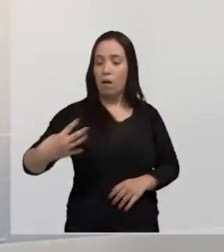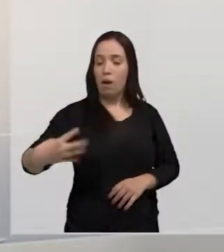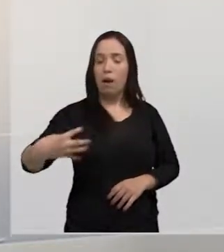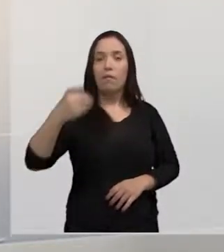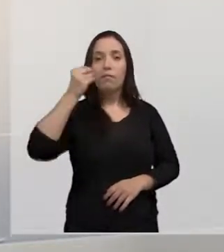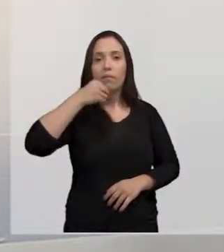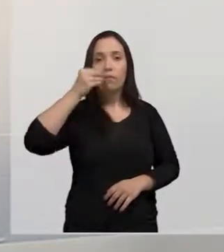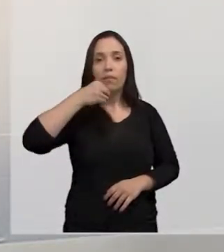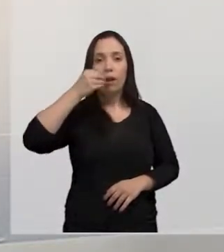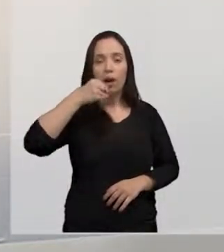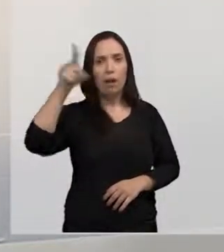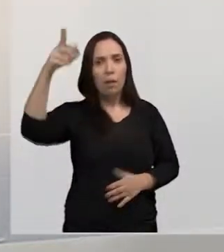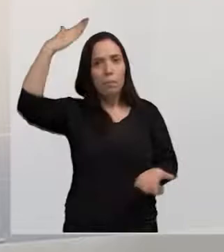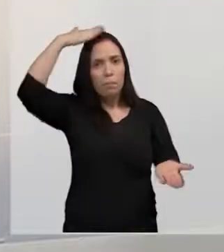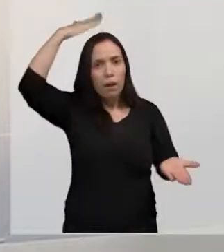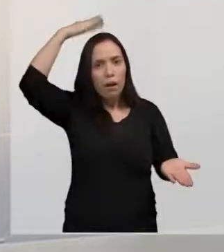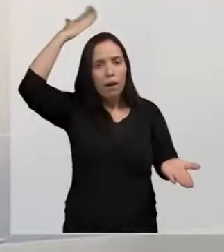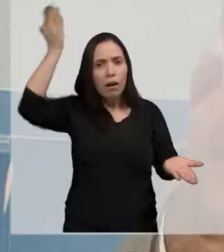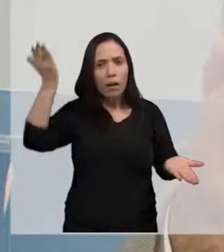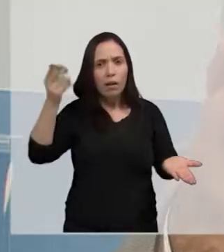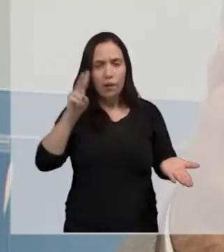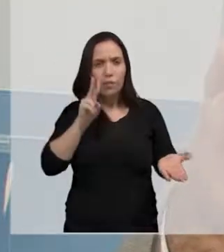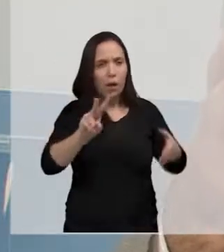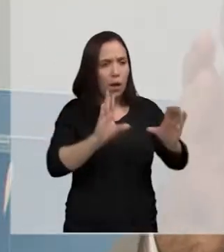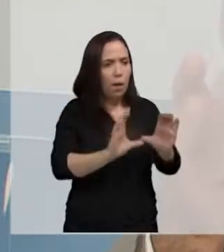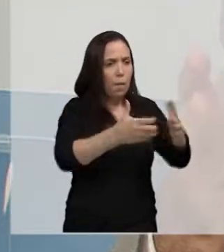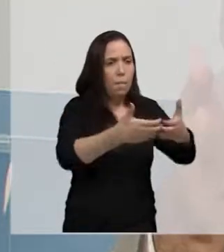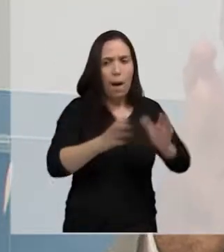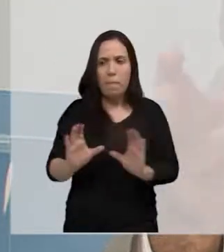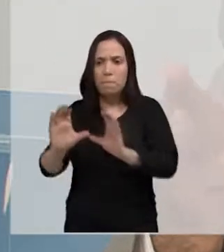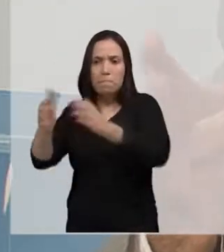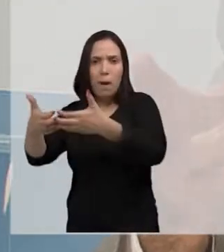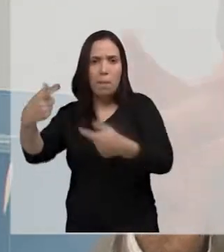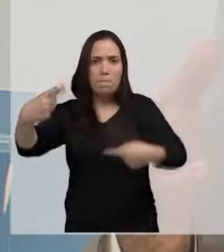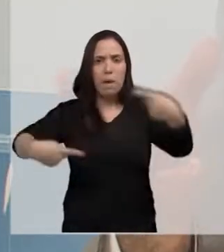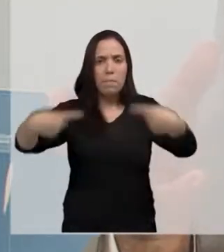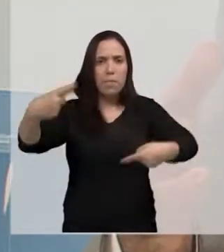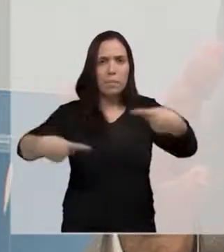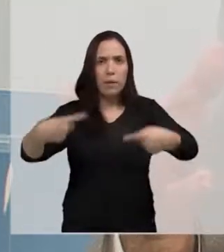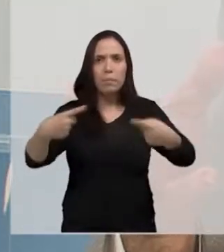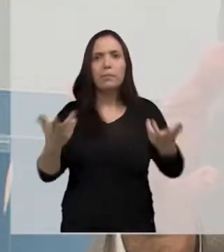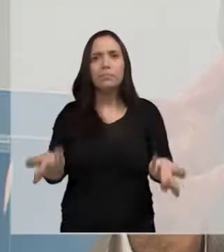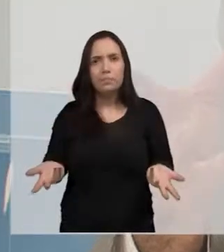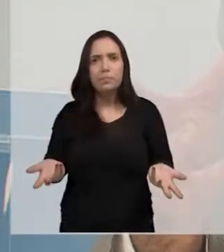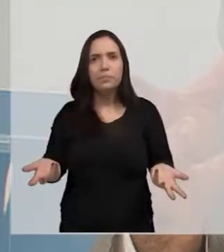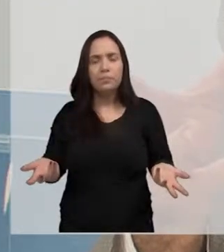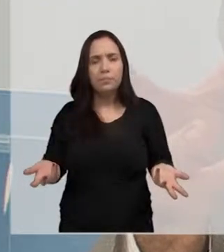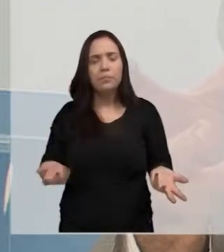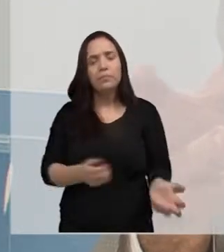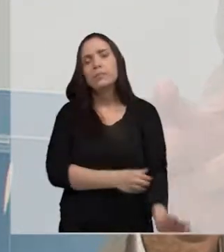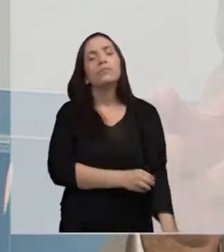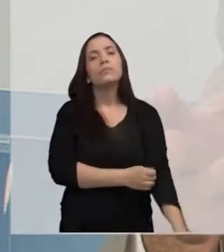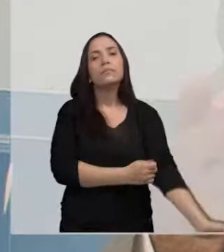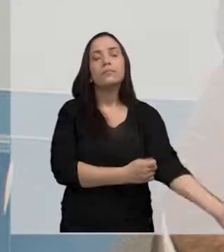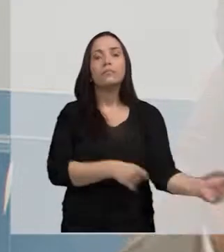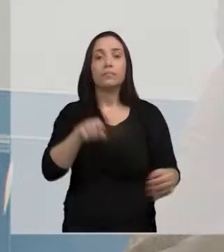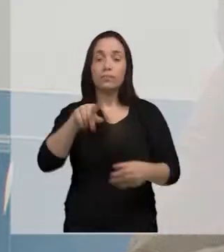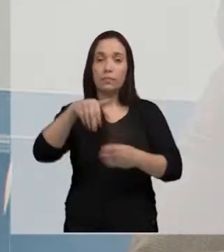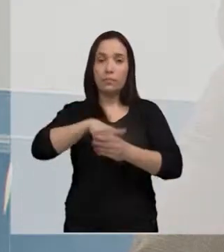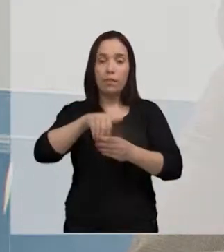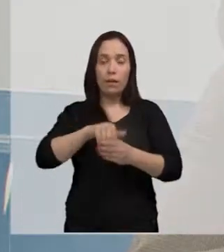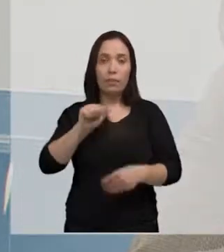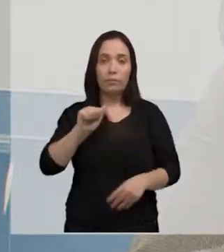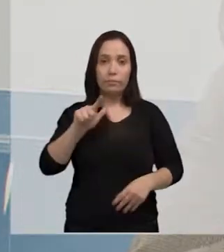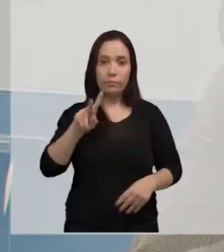com 5% dos votos válidos. Para você ter ideia o que é polarização em campanha, é a história do voto útil, né? A história do voto útil. Essa eleição para o Álvaro